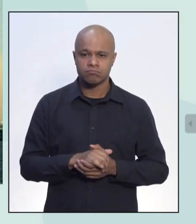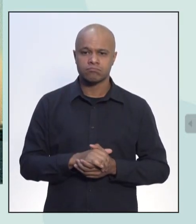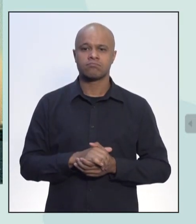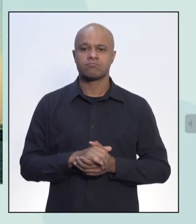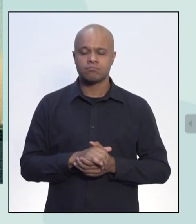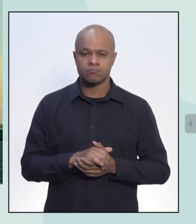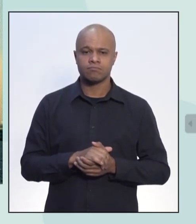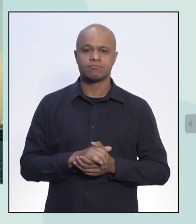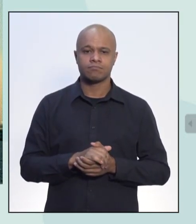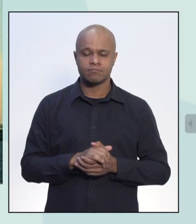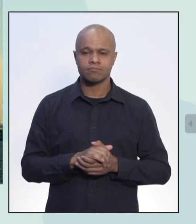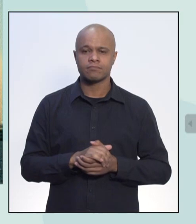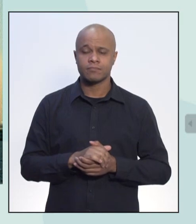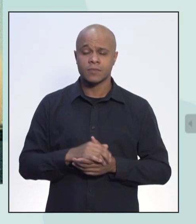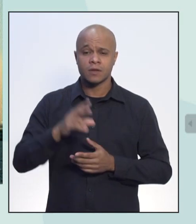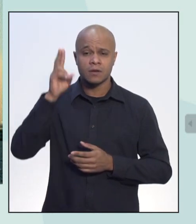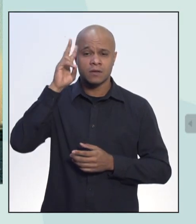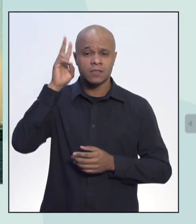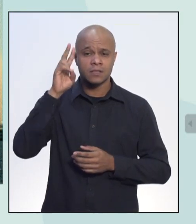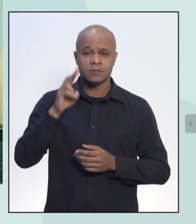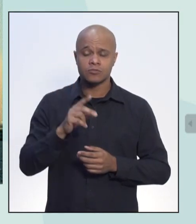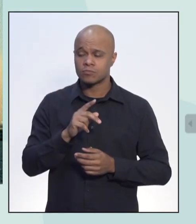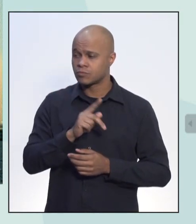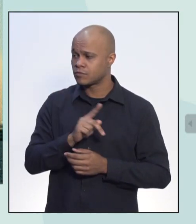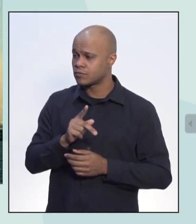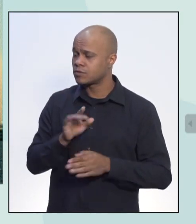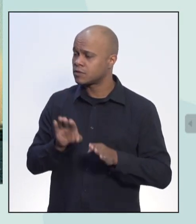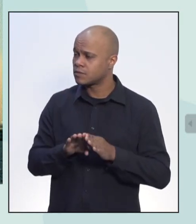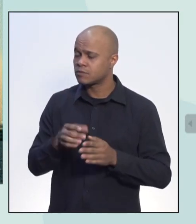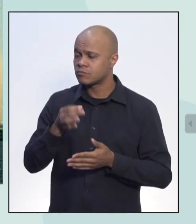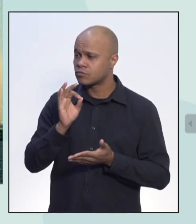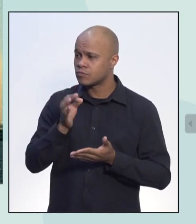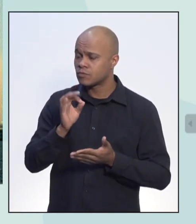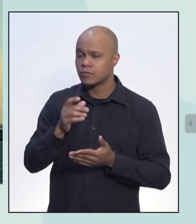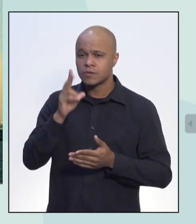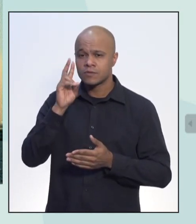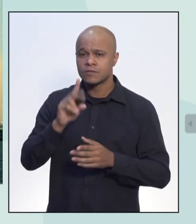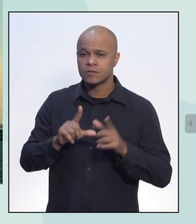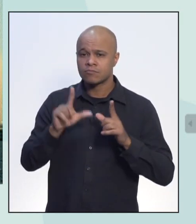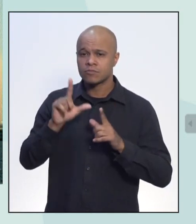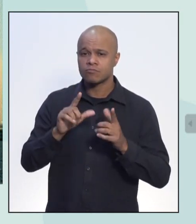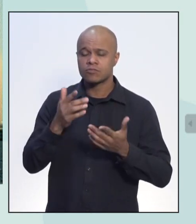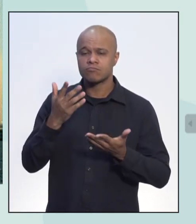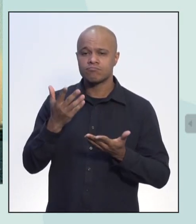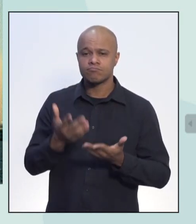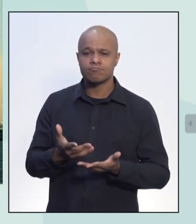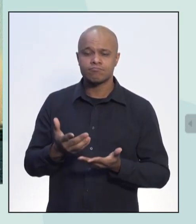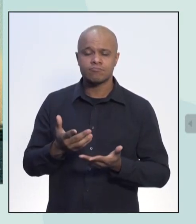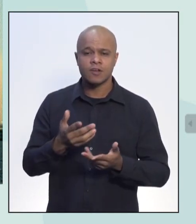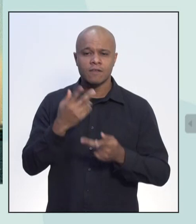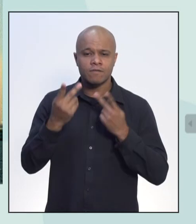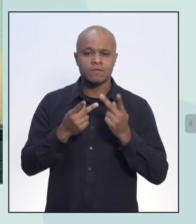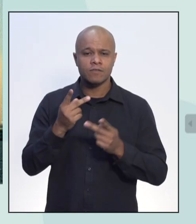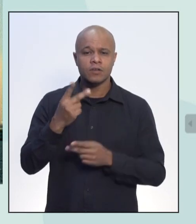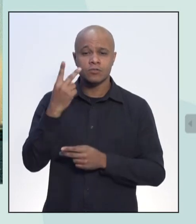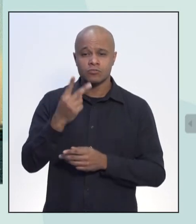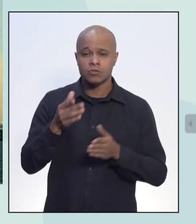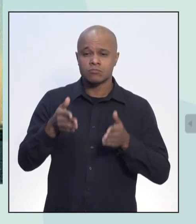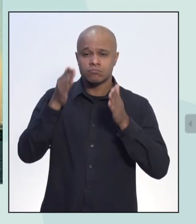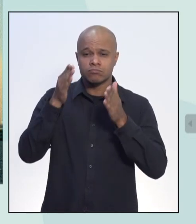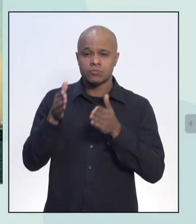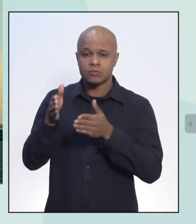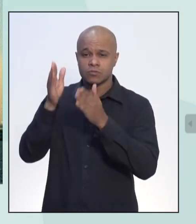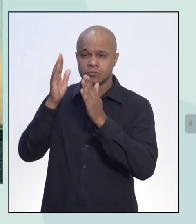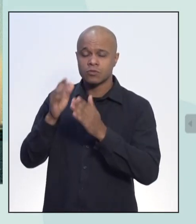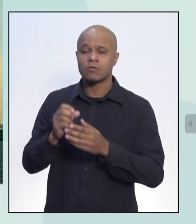na época, professora, que eu estava tomando café e estava uma televisão ligada e estava passando as duas torres,